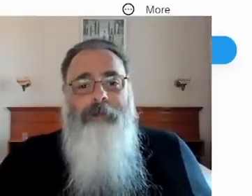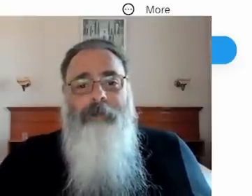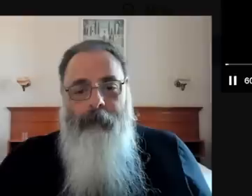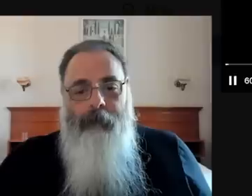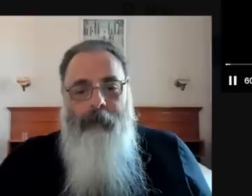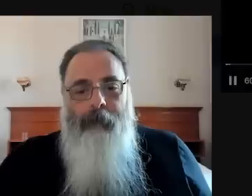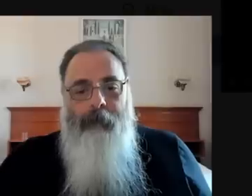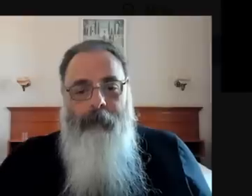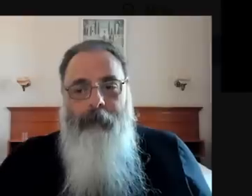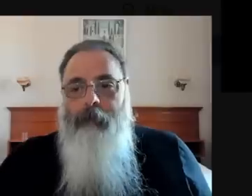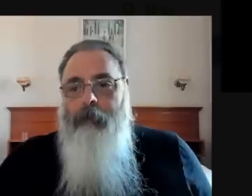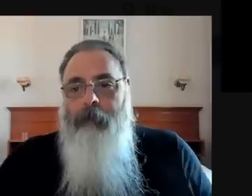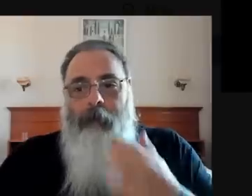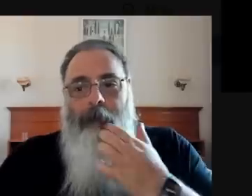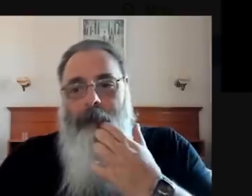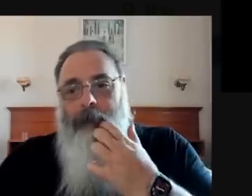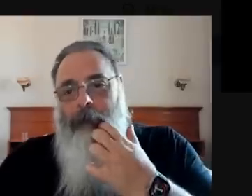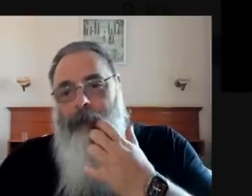você olhar aqui ó